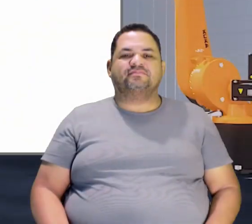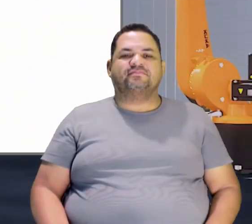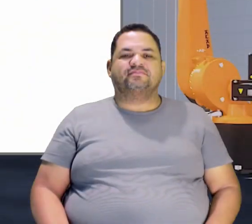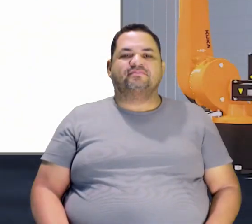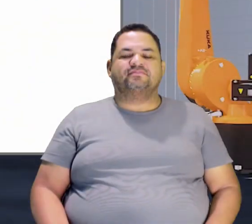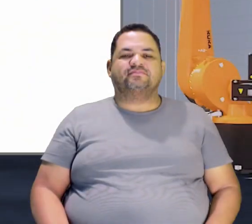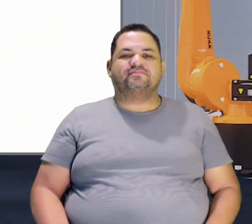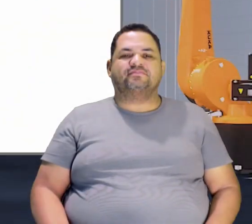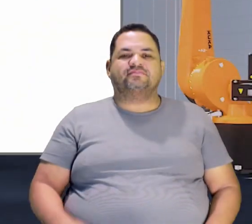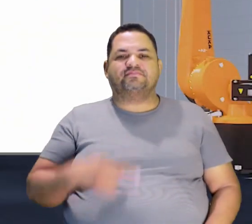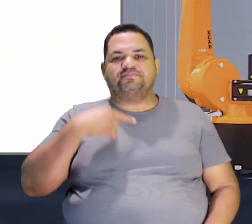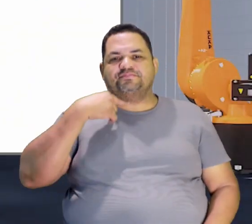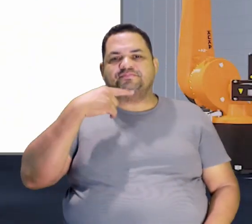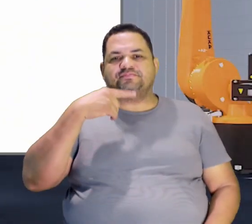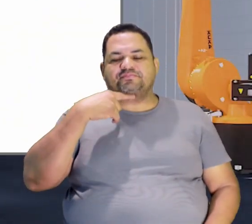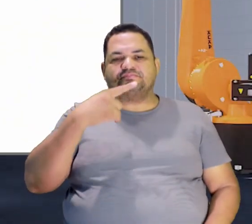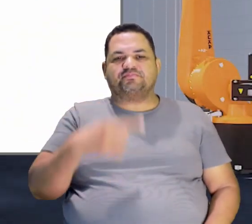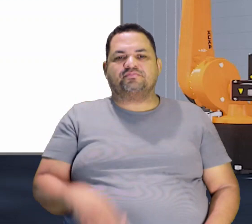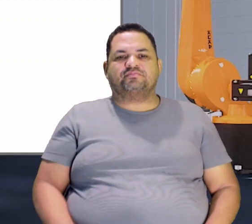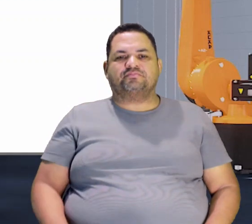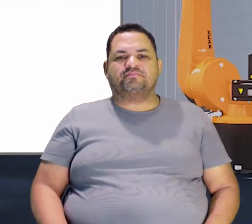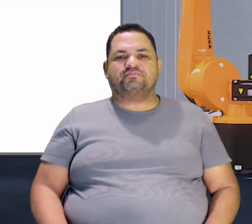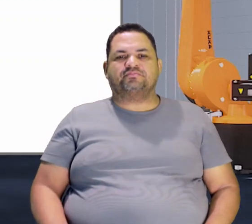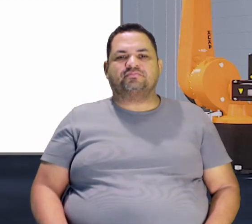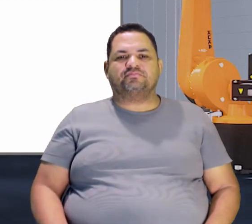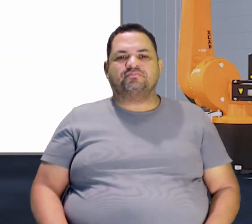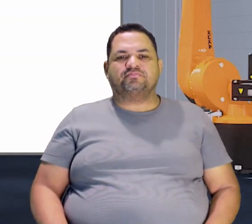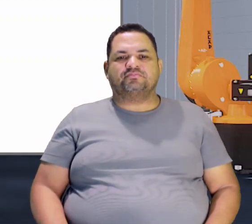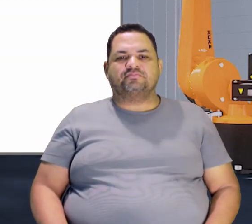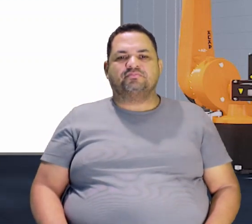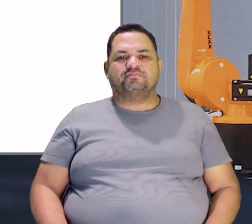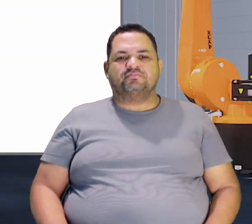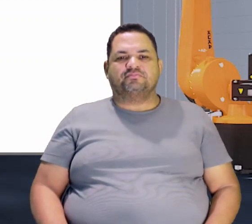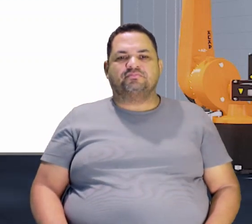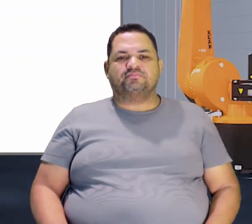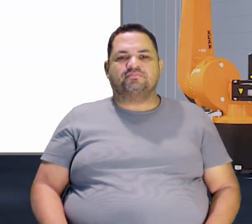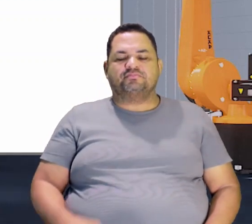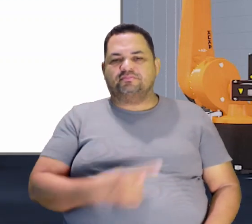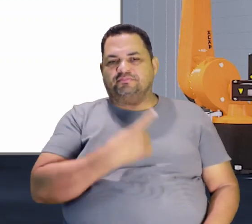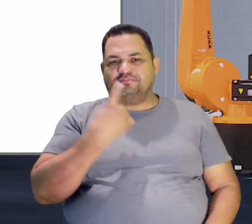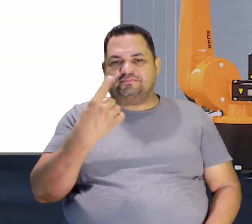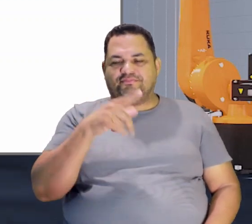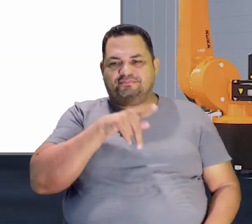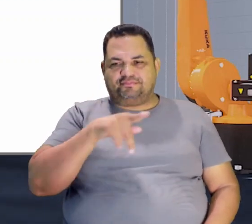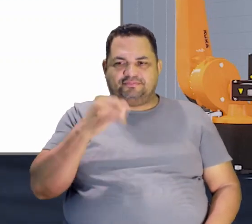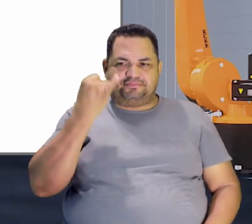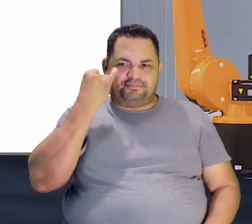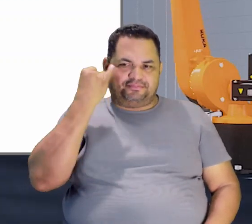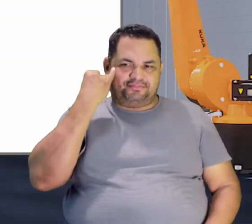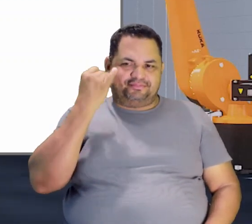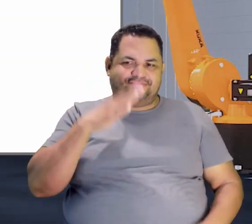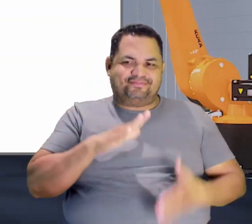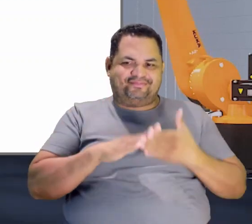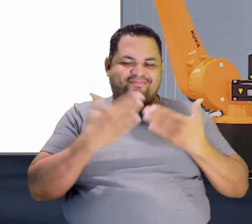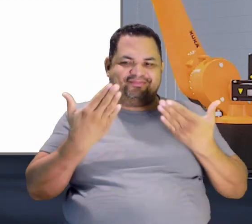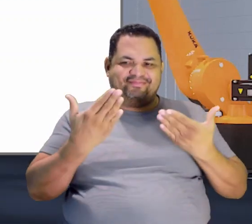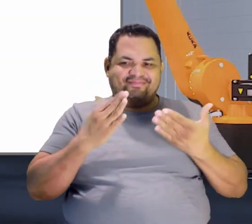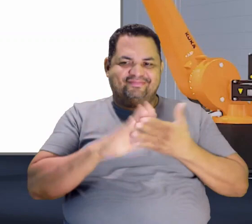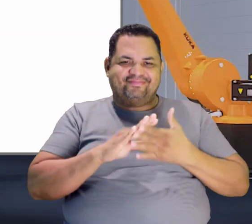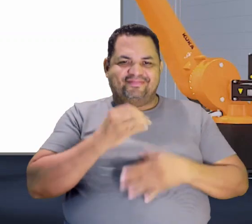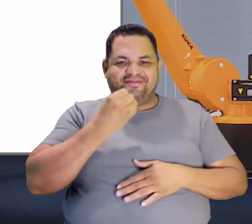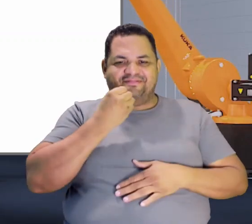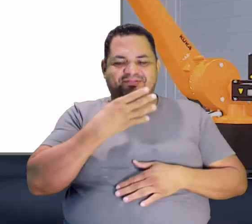Tá aí, ó, tirando as dúvidas, né? Estamos aqui, eu e o professor Samuel, grande professor Samuel, cara simpático,